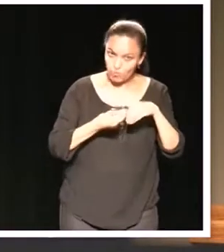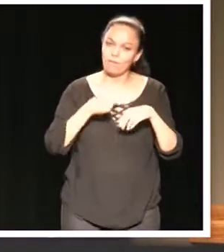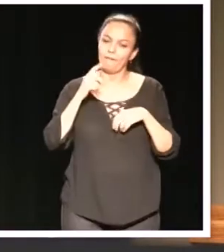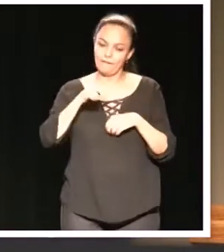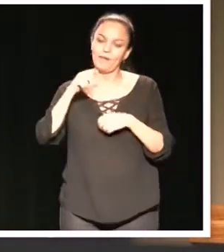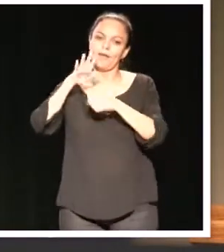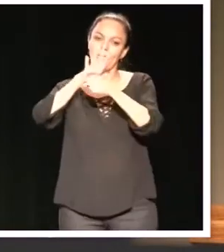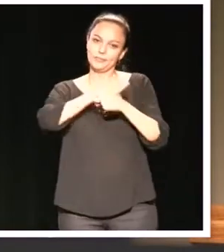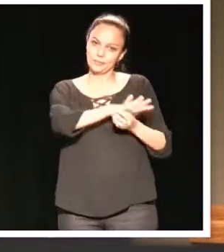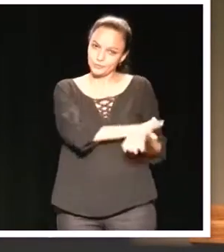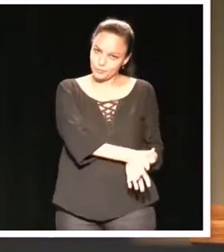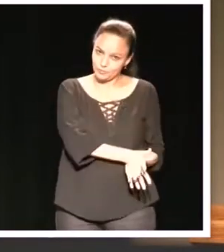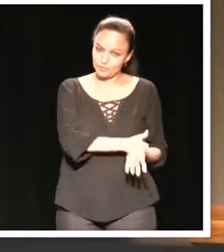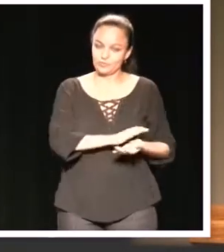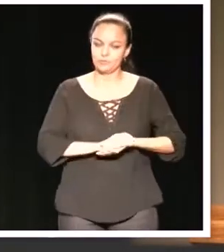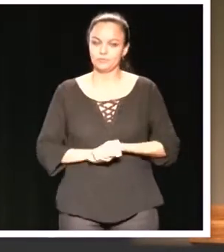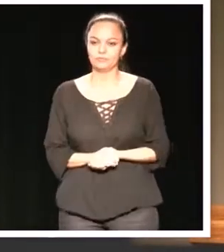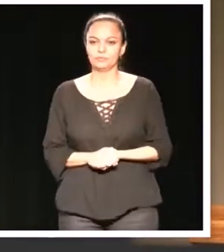discriminatória.